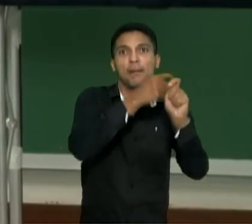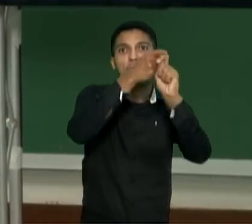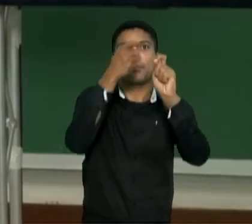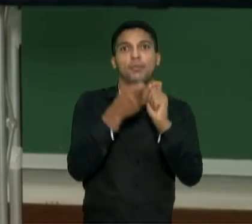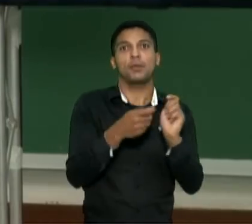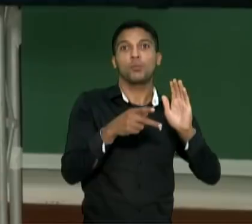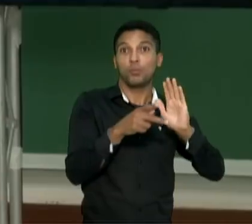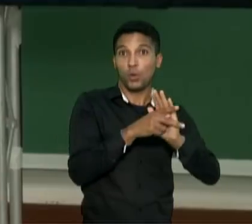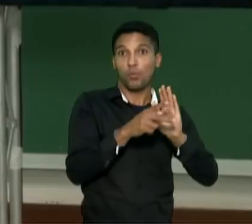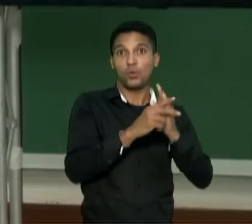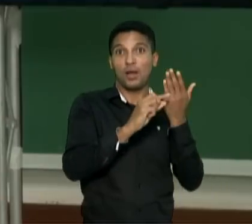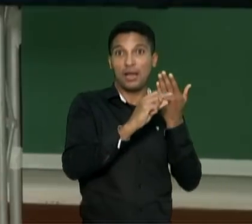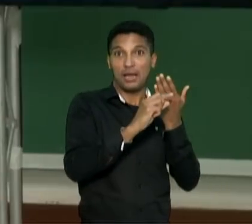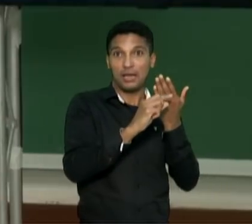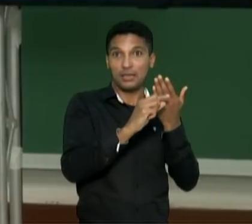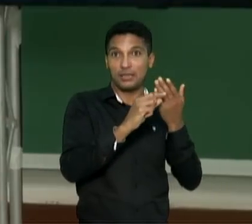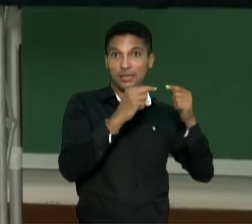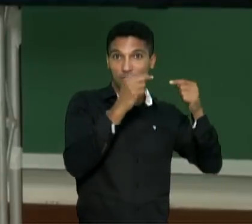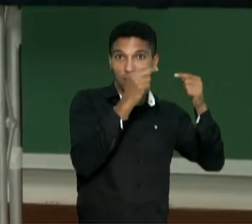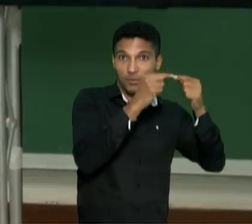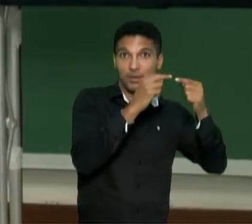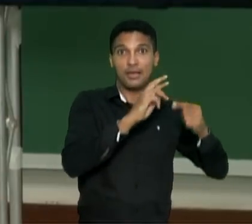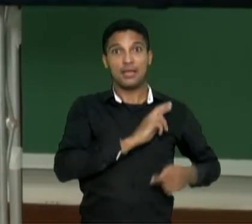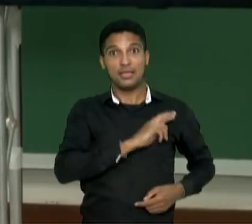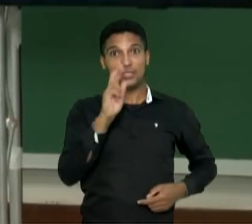temas religiosos também no Renascimento.